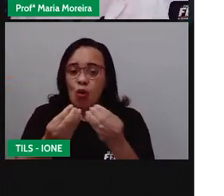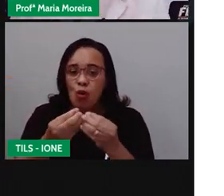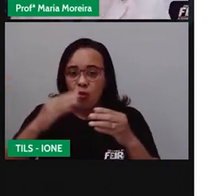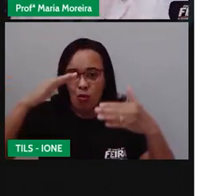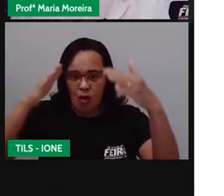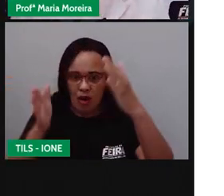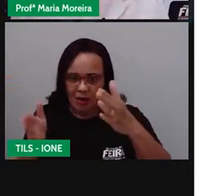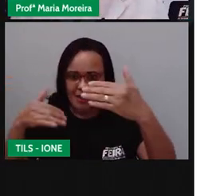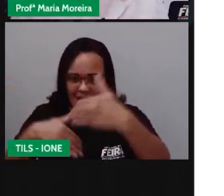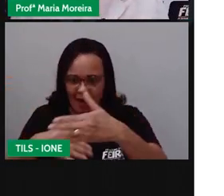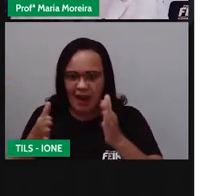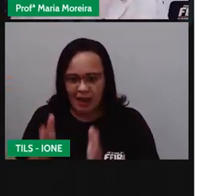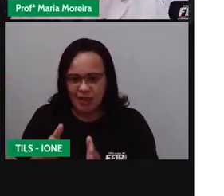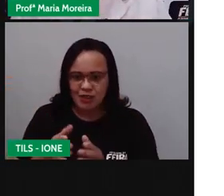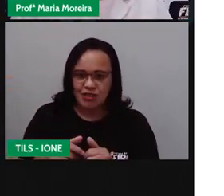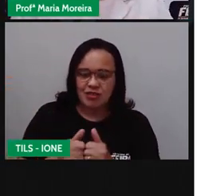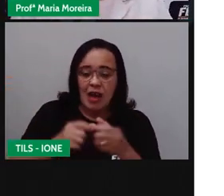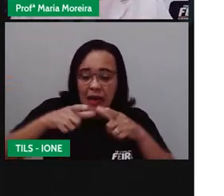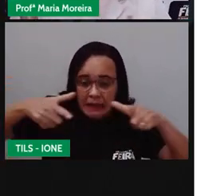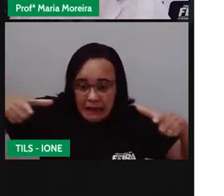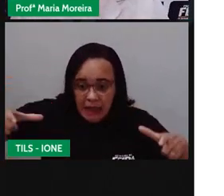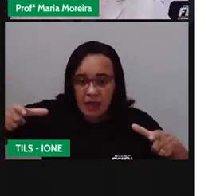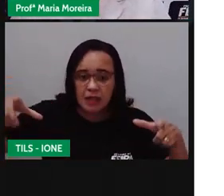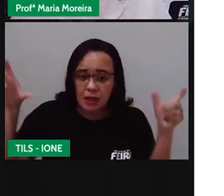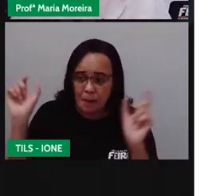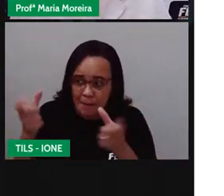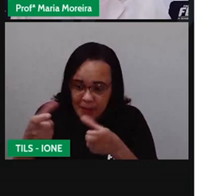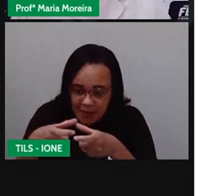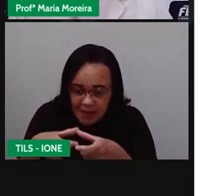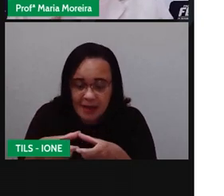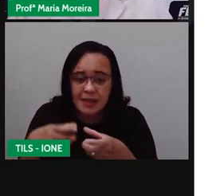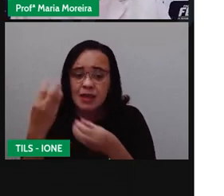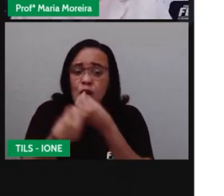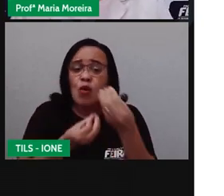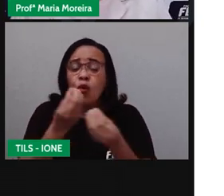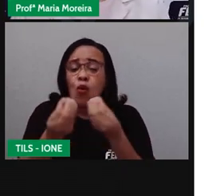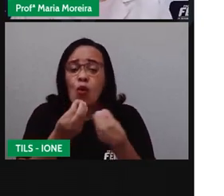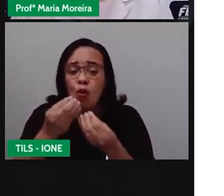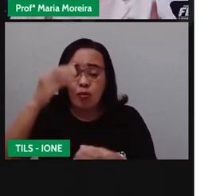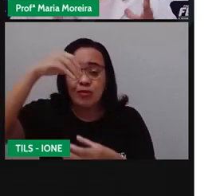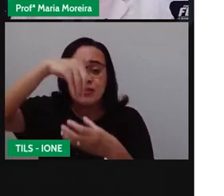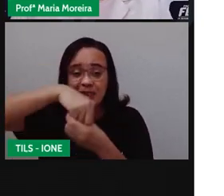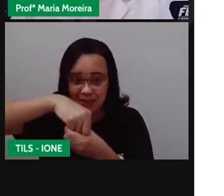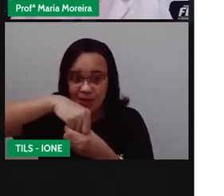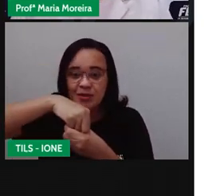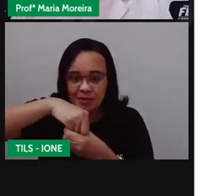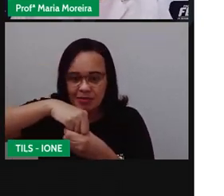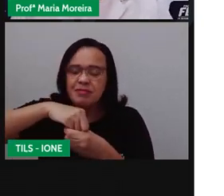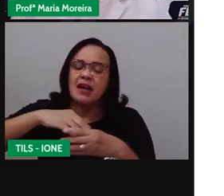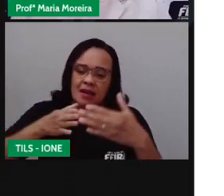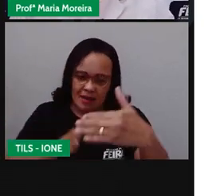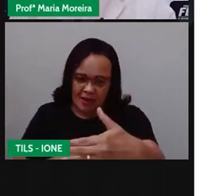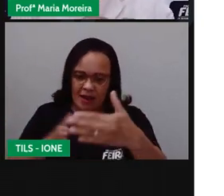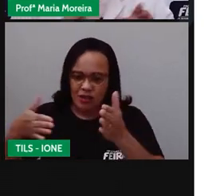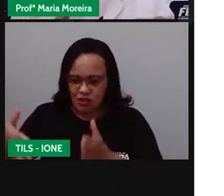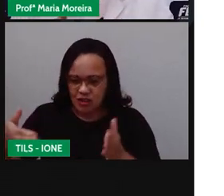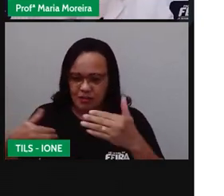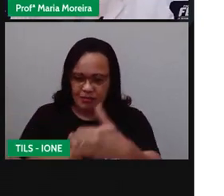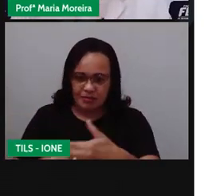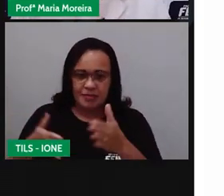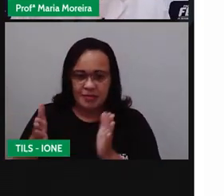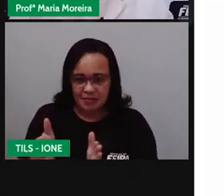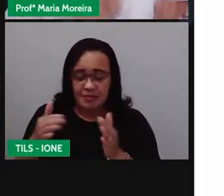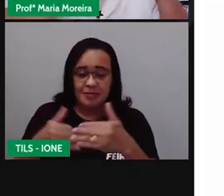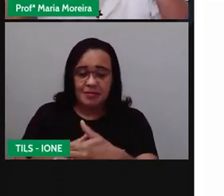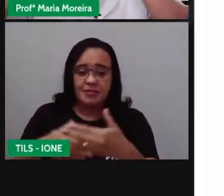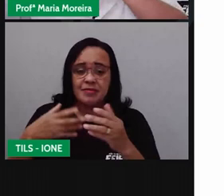grande, pequena, não é isso? Então, na maioria das vezes, essas embalagens elas são o quê? caixas. E essas caixas são assim